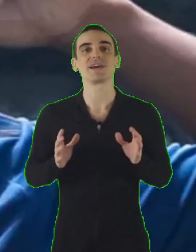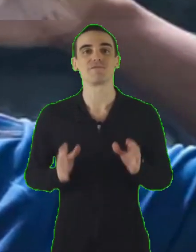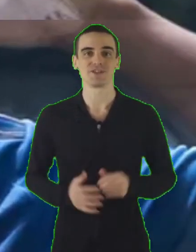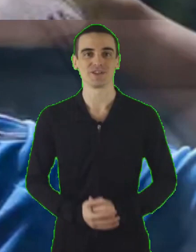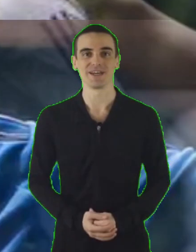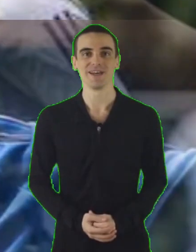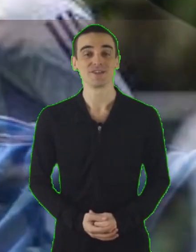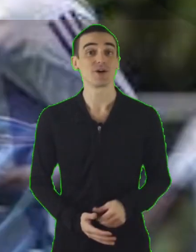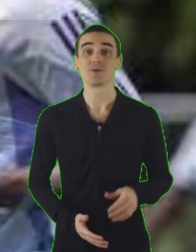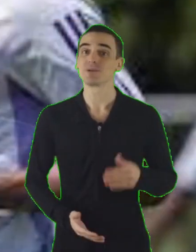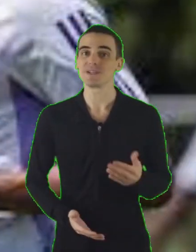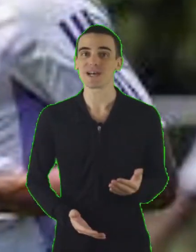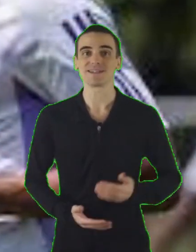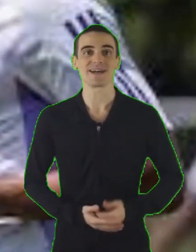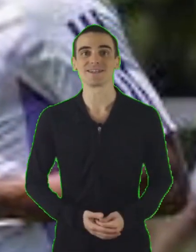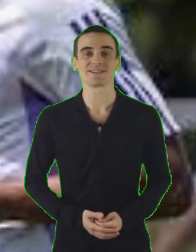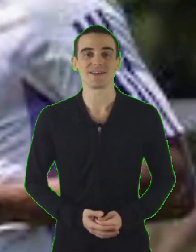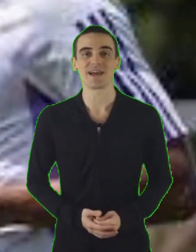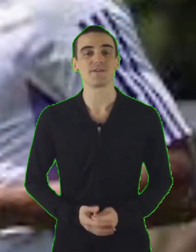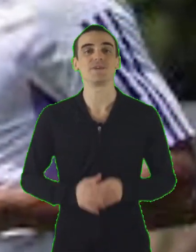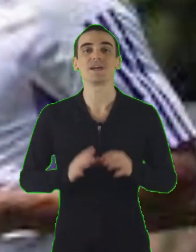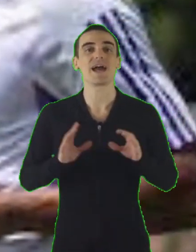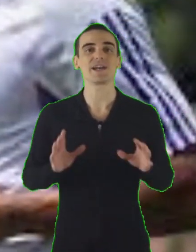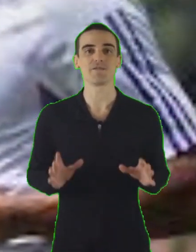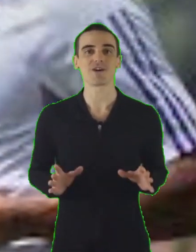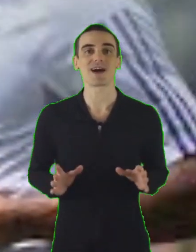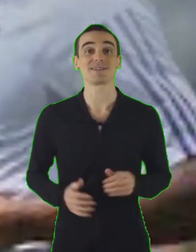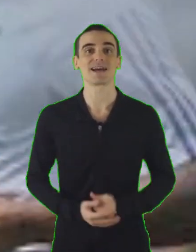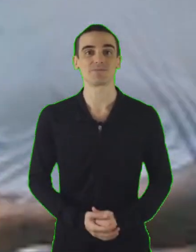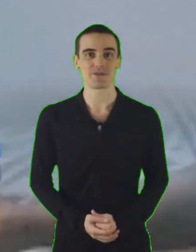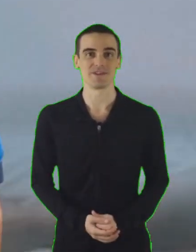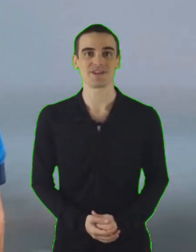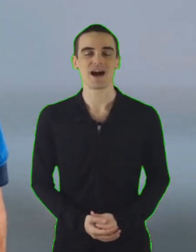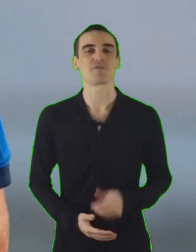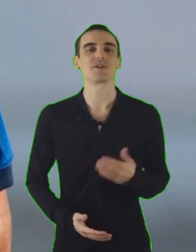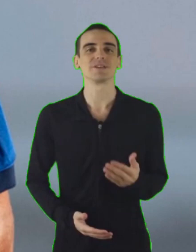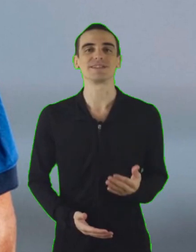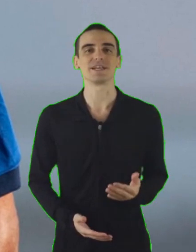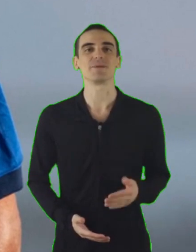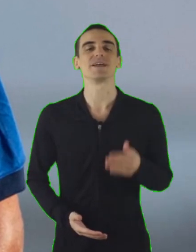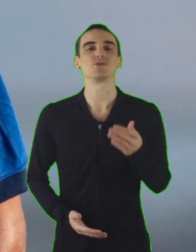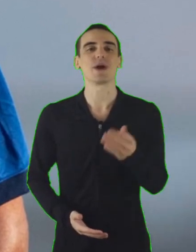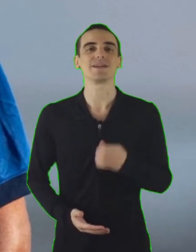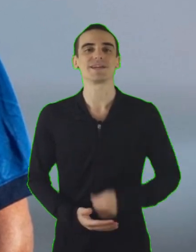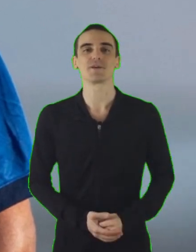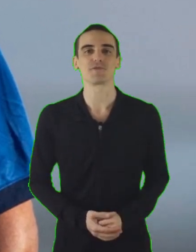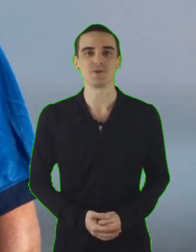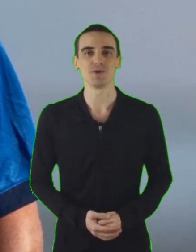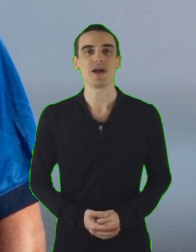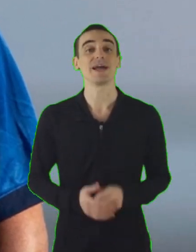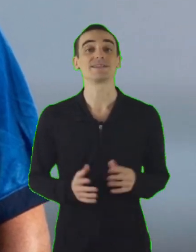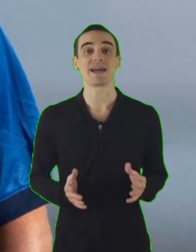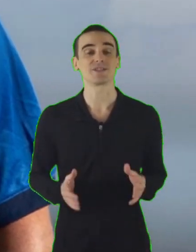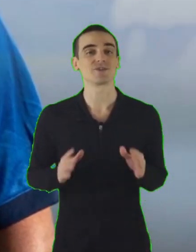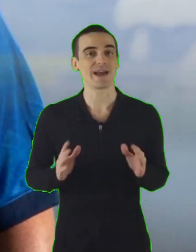que patrocina o fenômeno. A informação sobre a decisão do Cruzeiro em seguir com o jogador de forma definitiva foi noticiada pelo jornalista Samuel